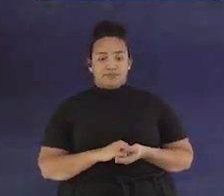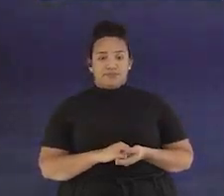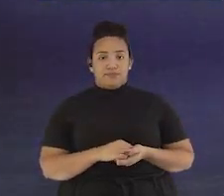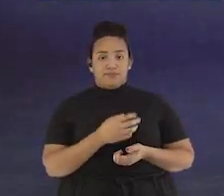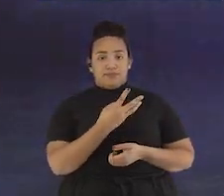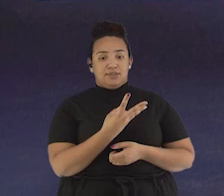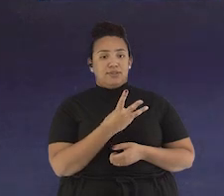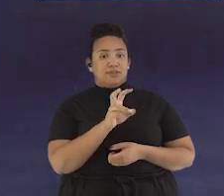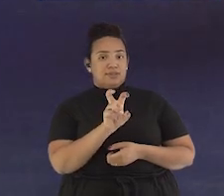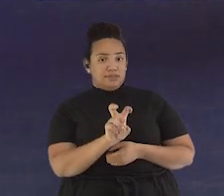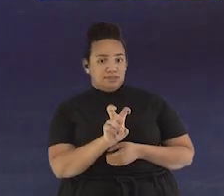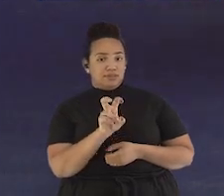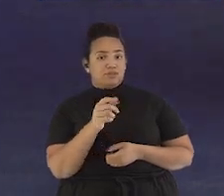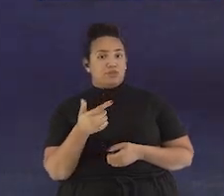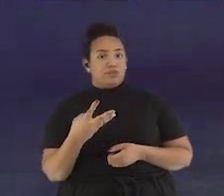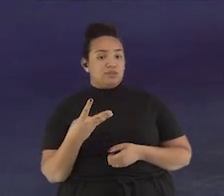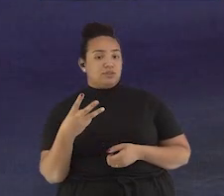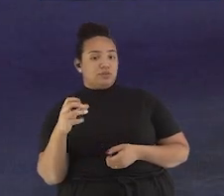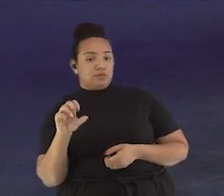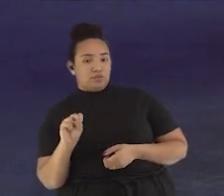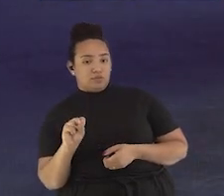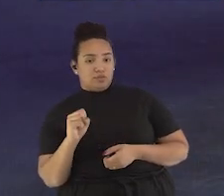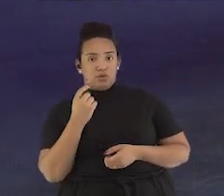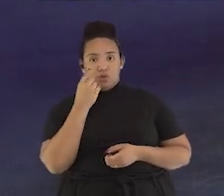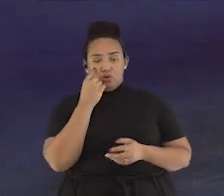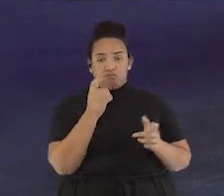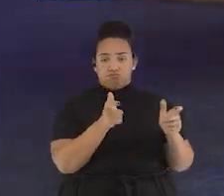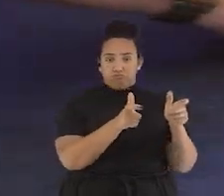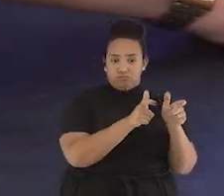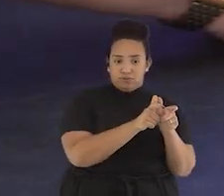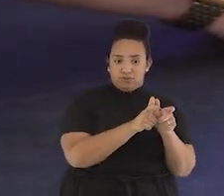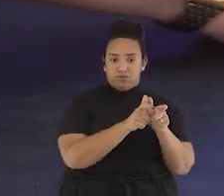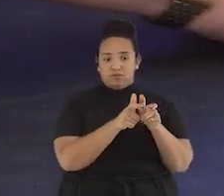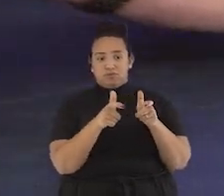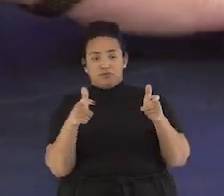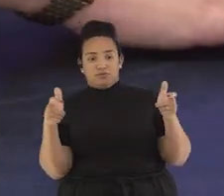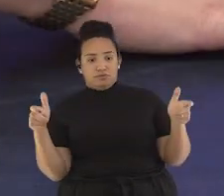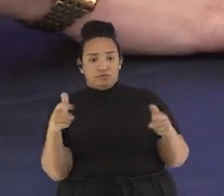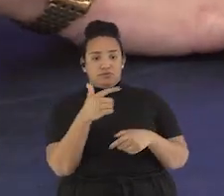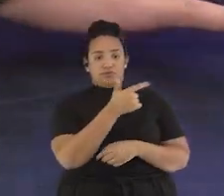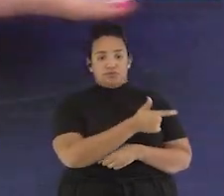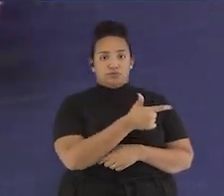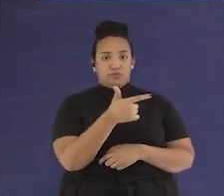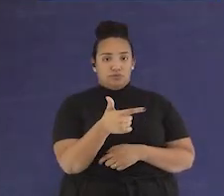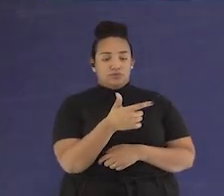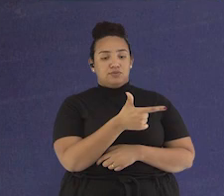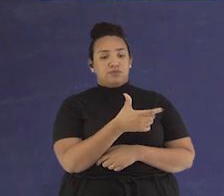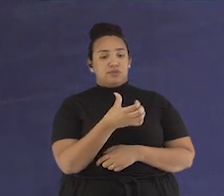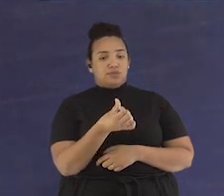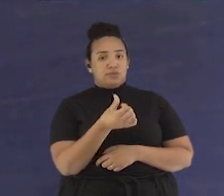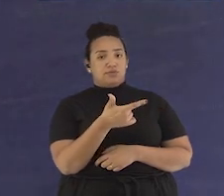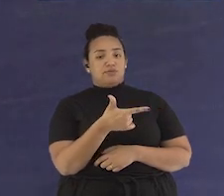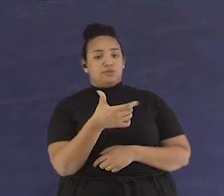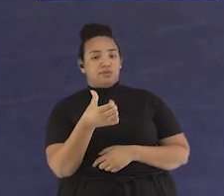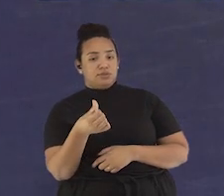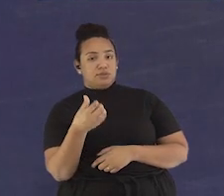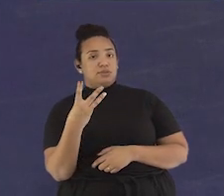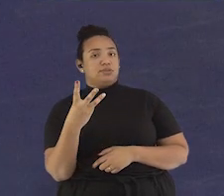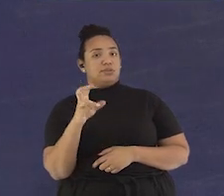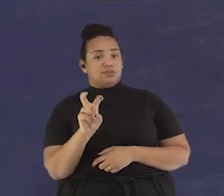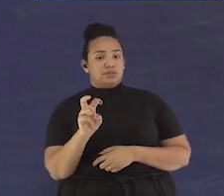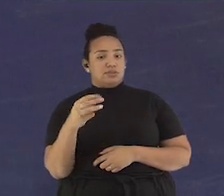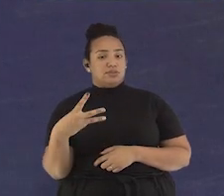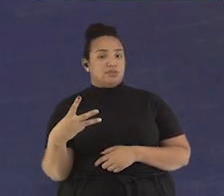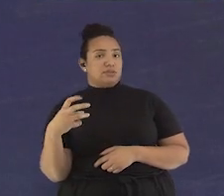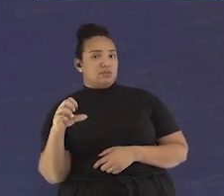26. E eu tenho 38 e 35. Então 35. Então a ordem crescente eu tenho aqui: 22,